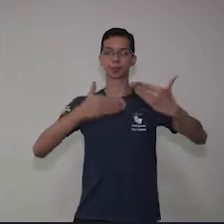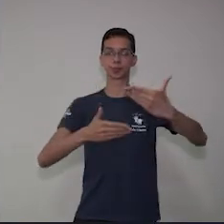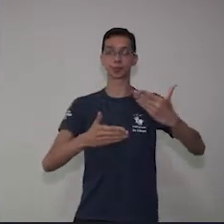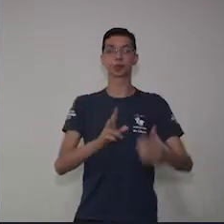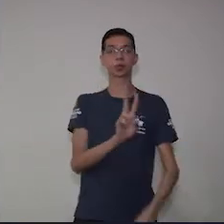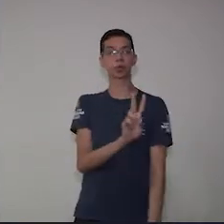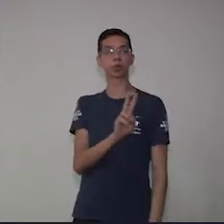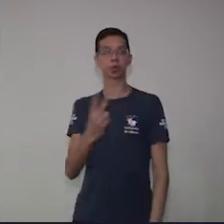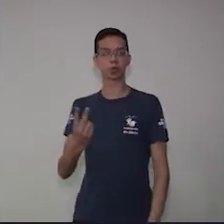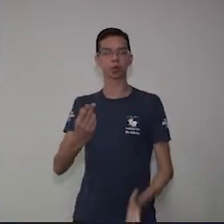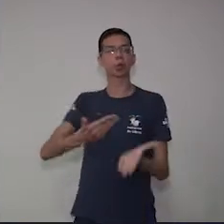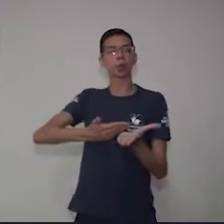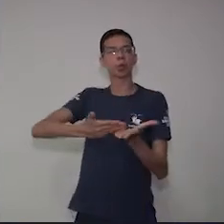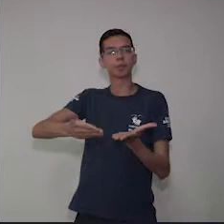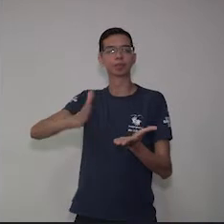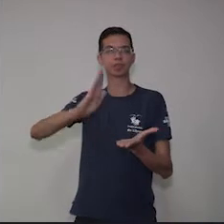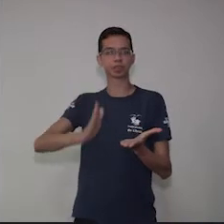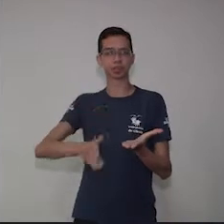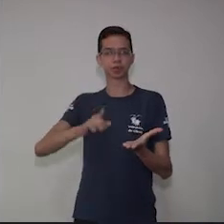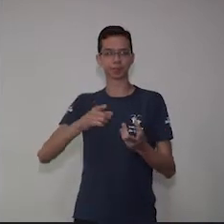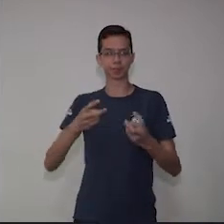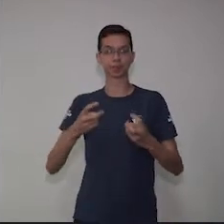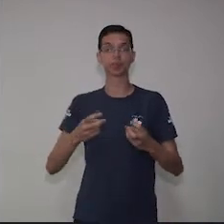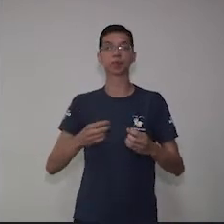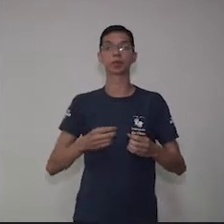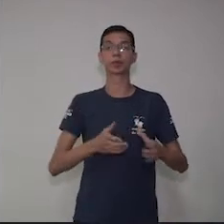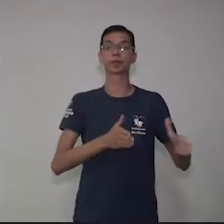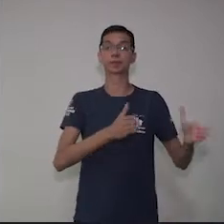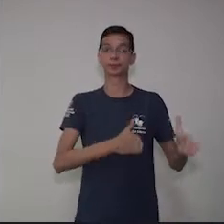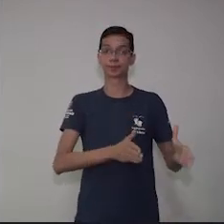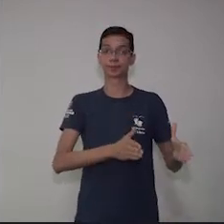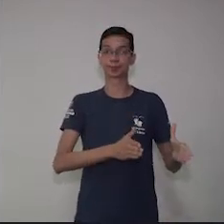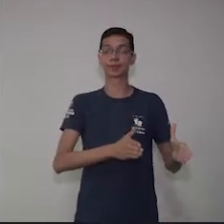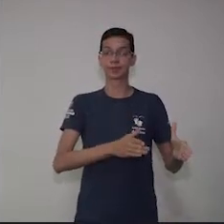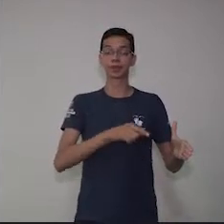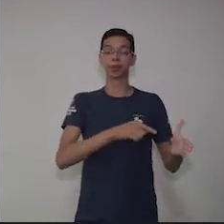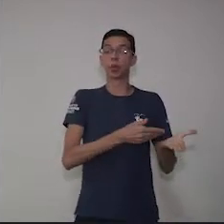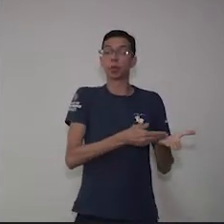nós iniciamos a fase 0 em outubro